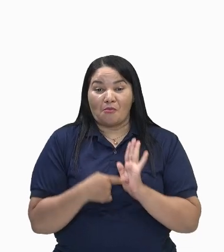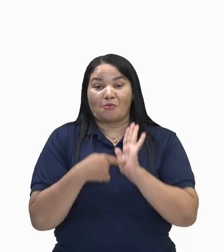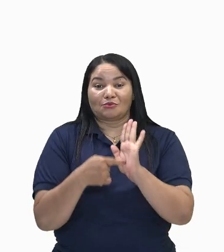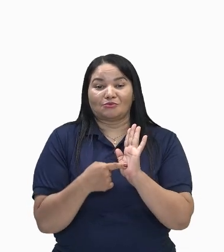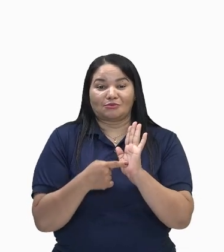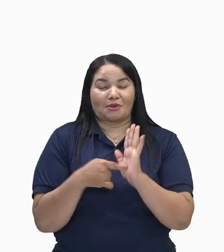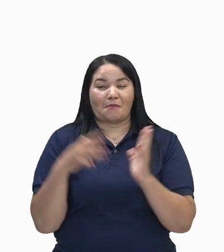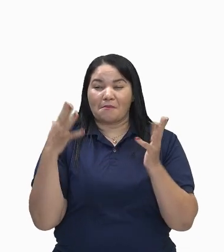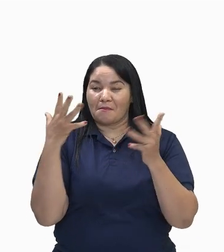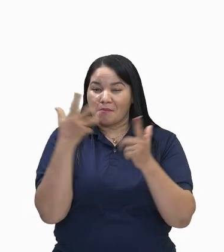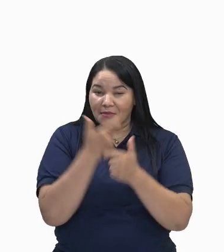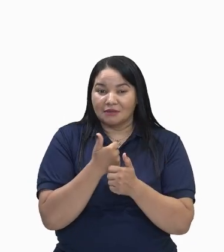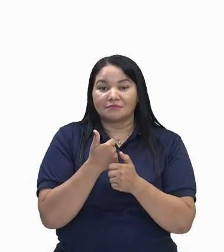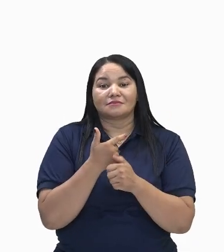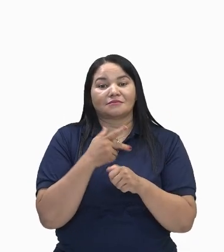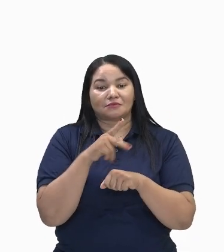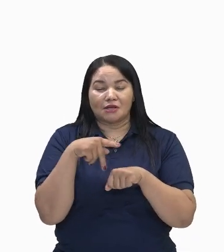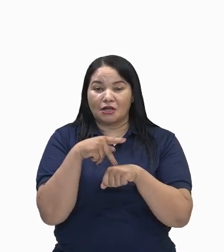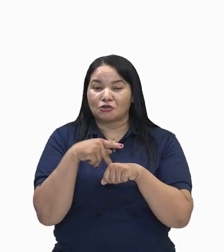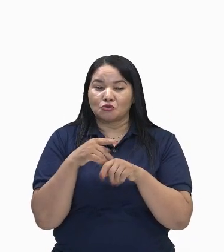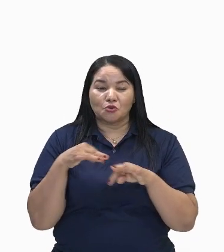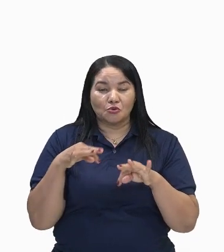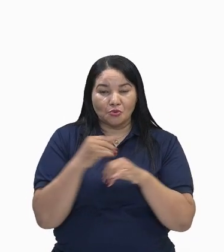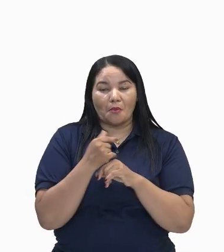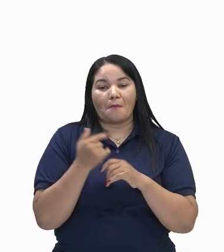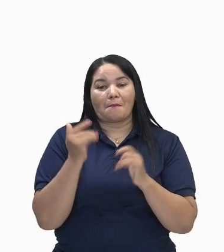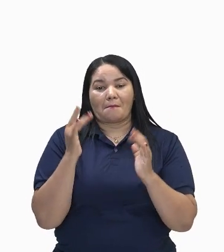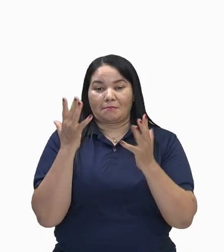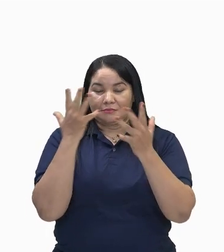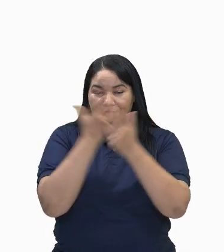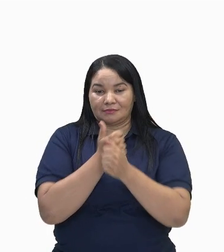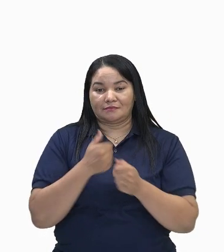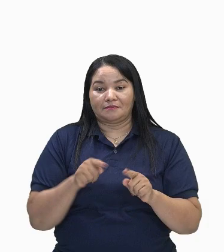país. Vamos ver os temas